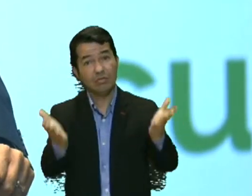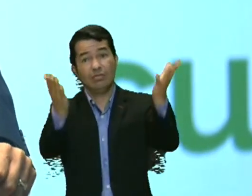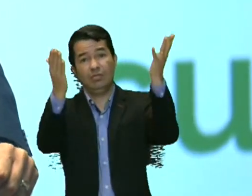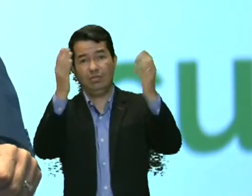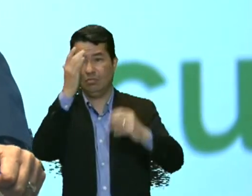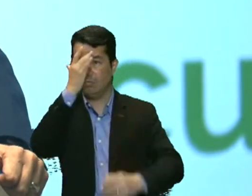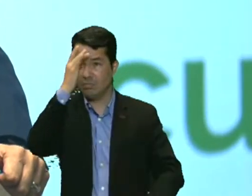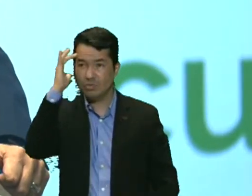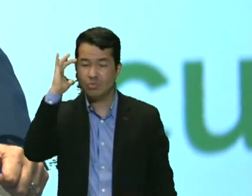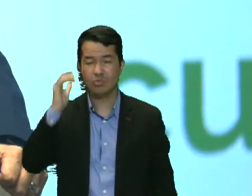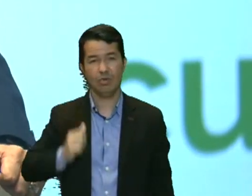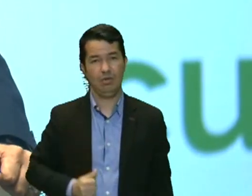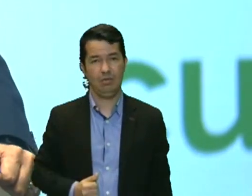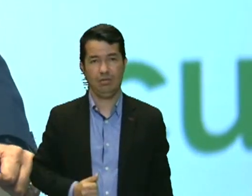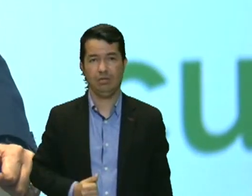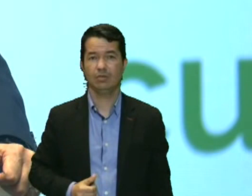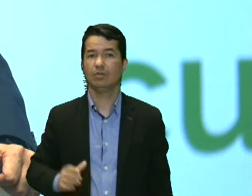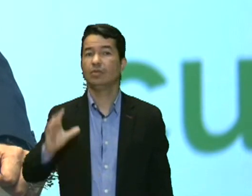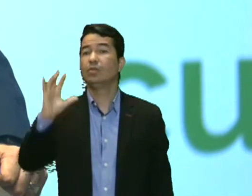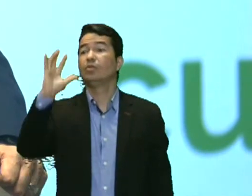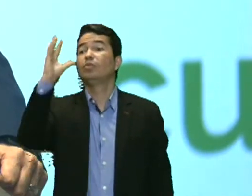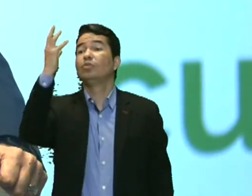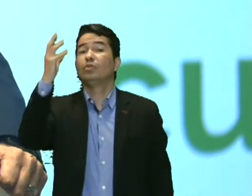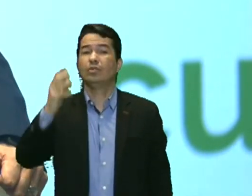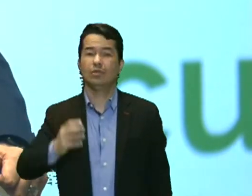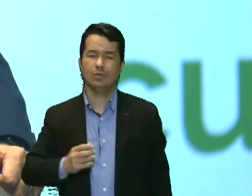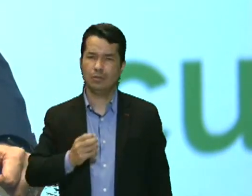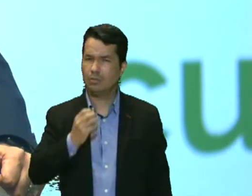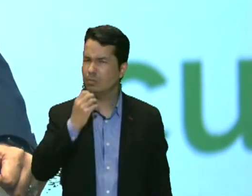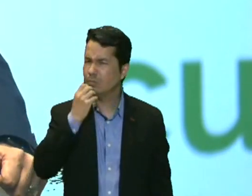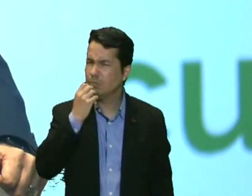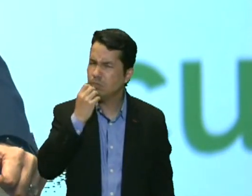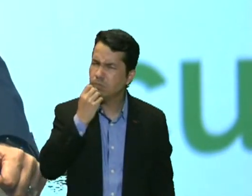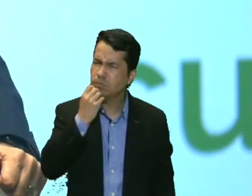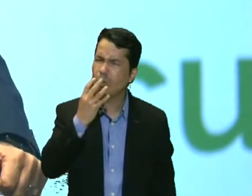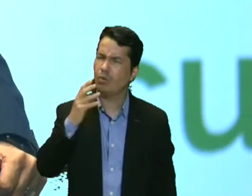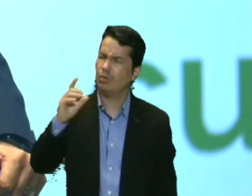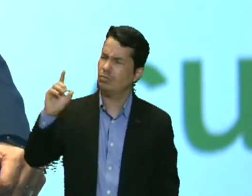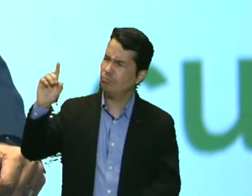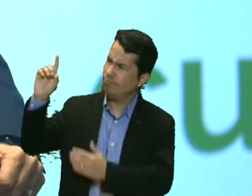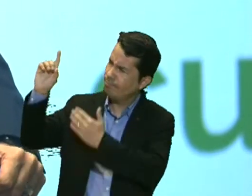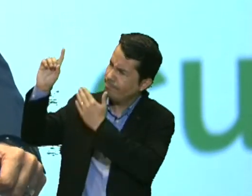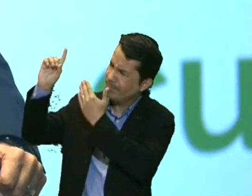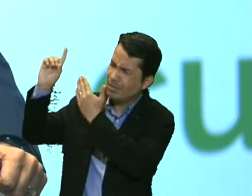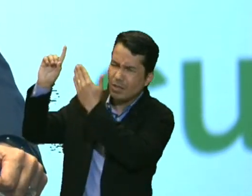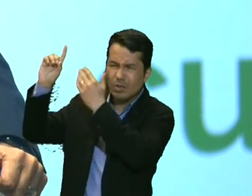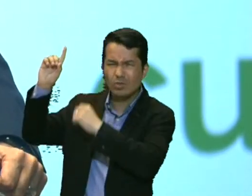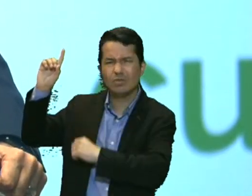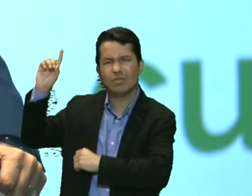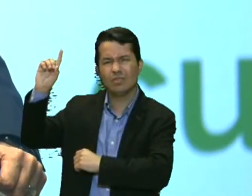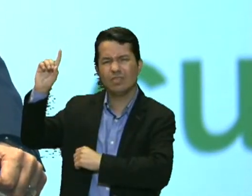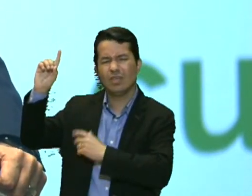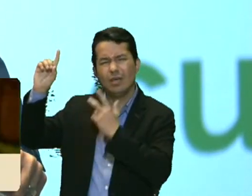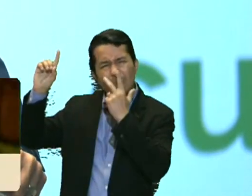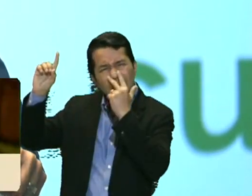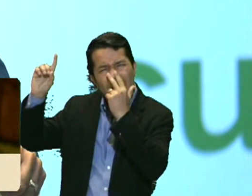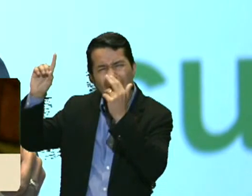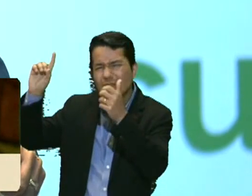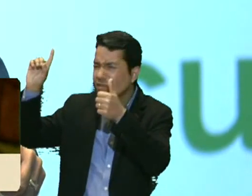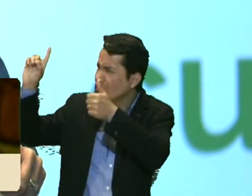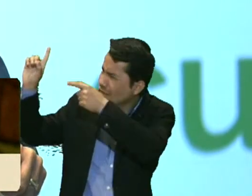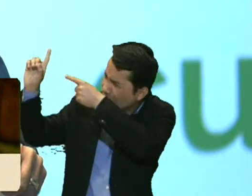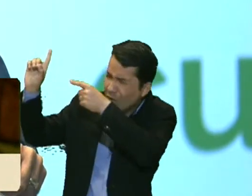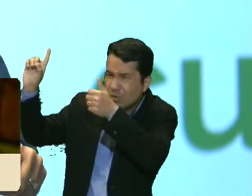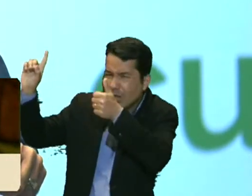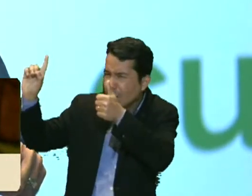E essa bondade e cuidado de Deus foi presente naquele momento.